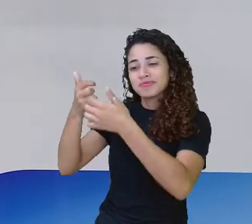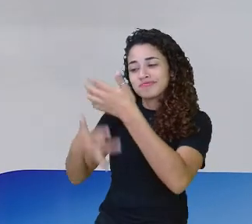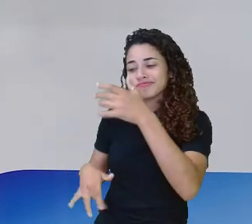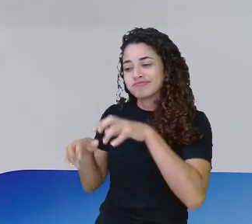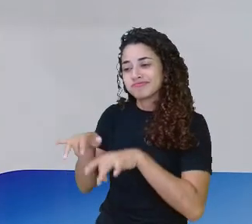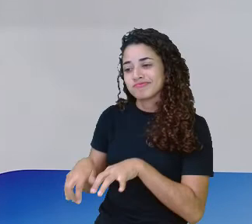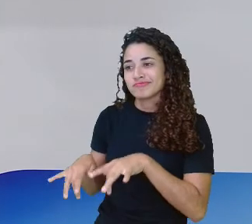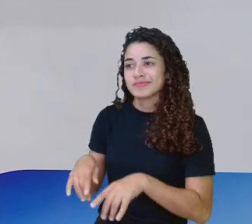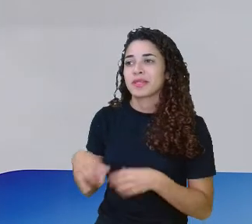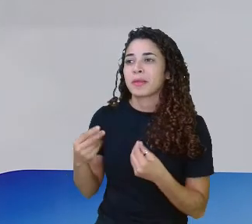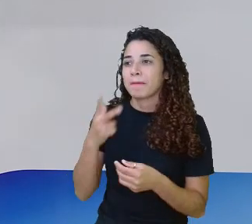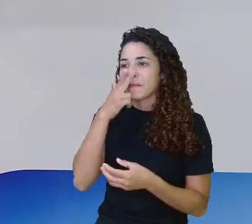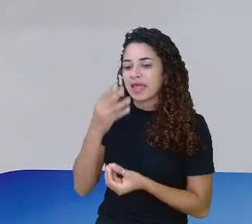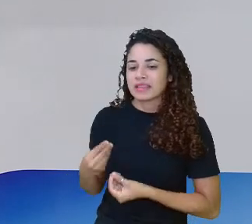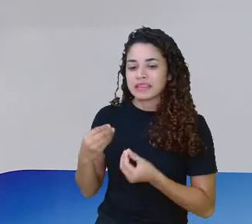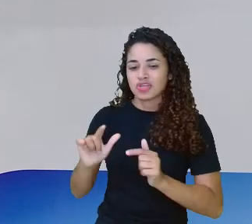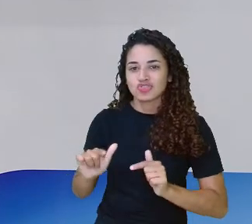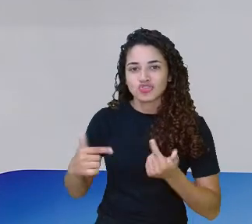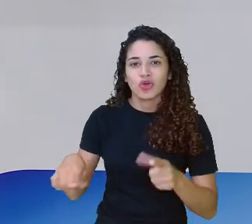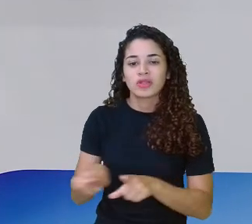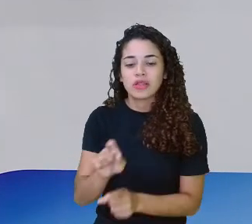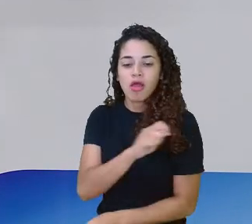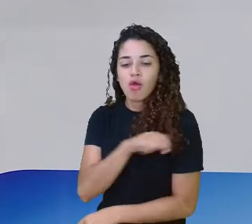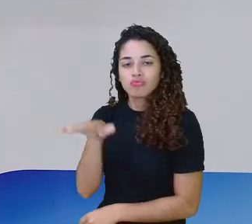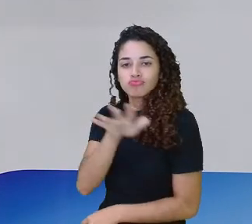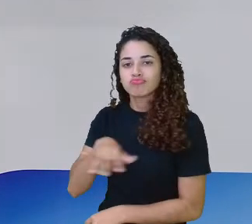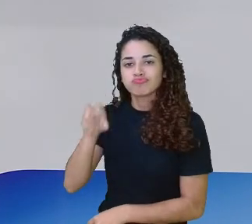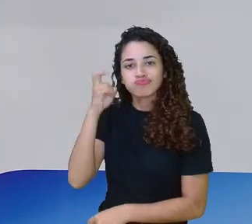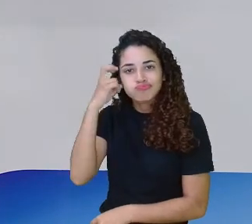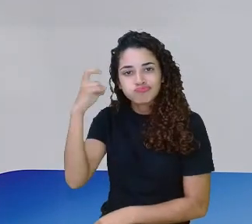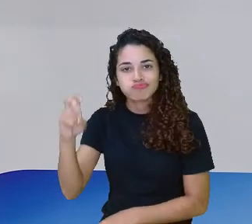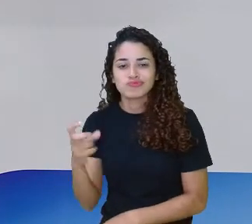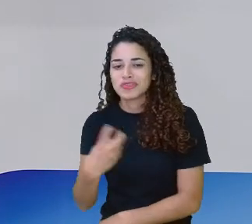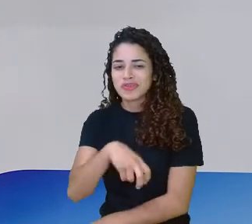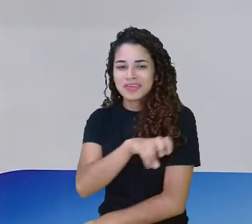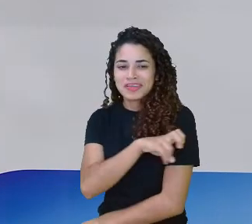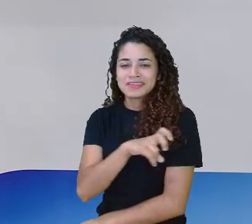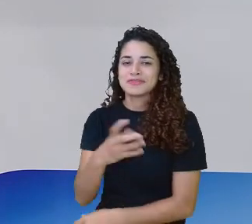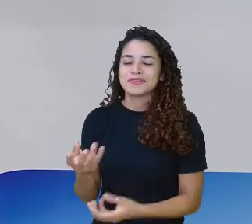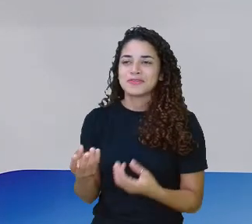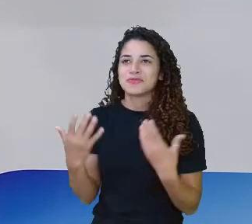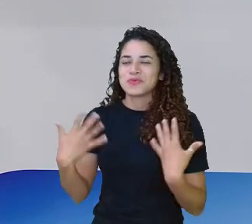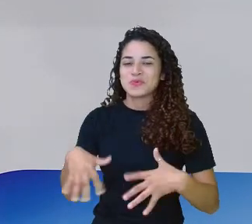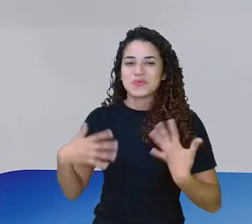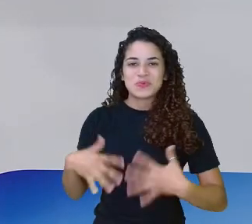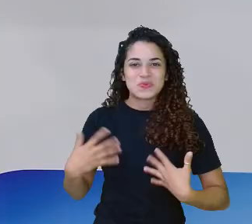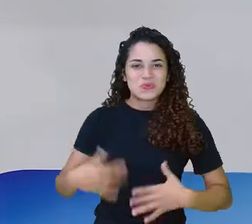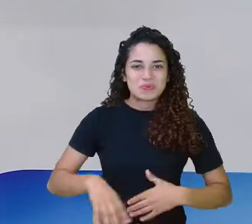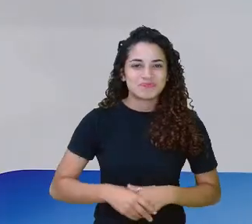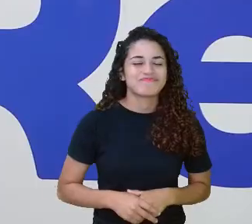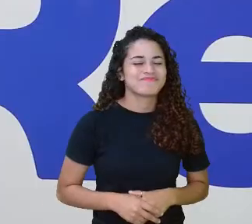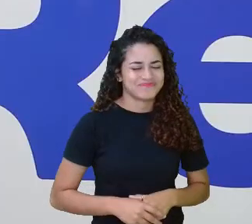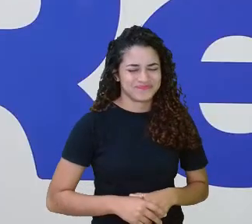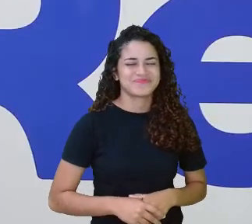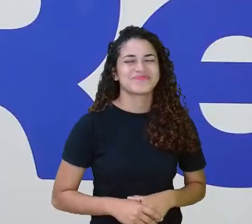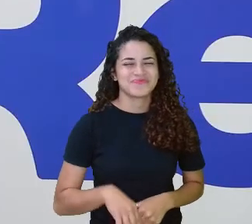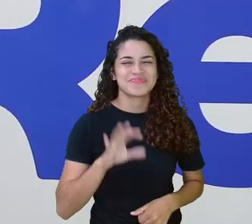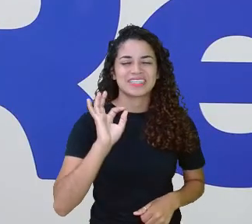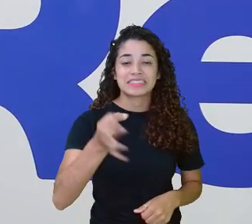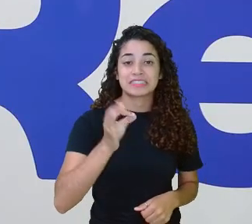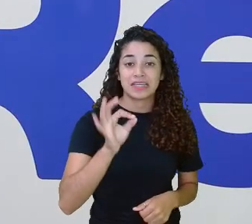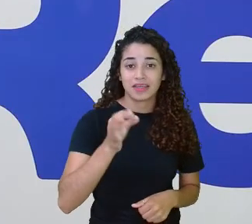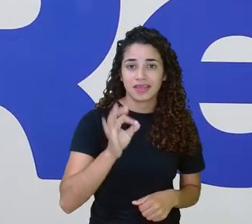sorte e alunos extremamente inteligentes. Mas é claro que o quinto ano nunca decepciona nessa questão. Pois é, professora Kedmin,